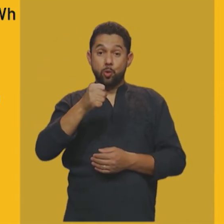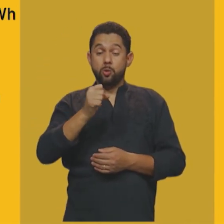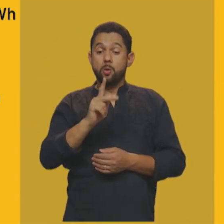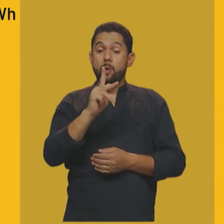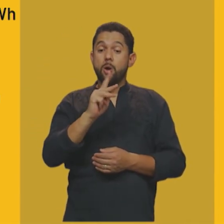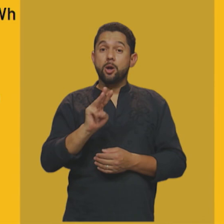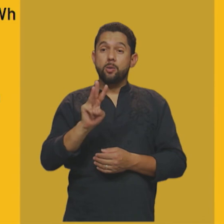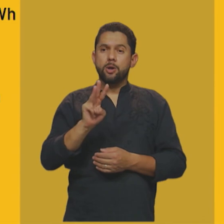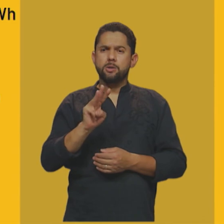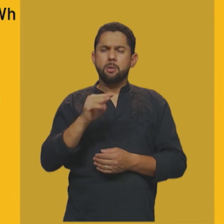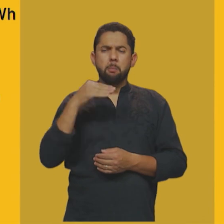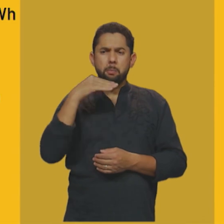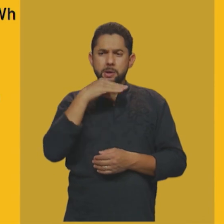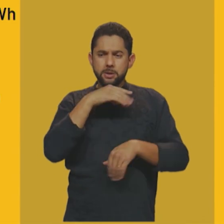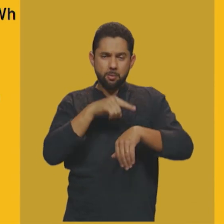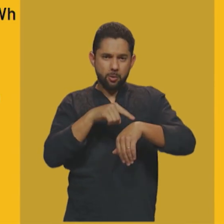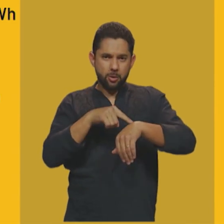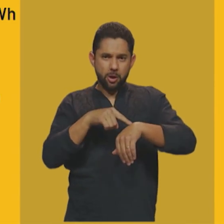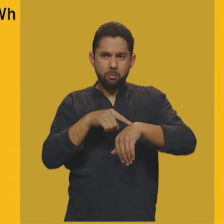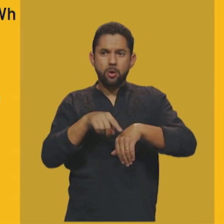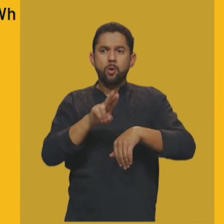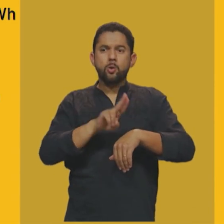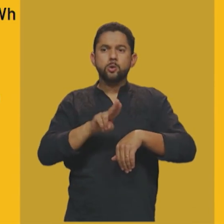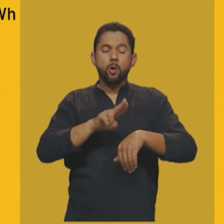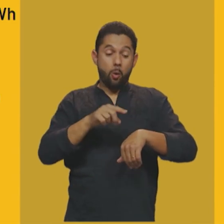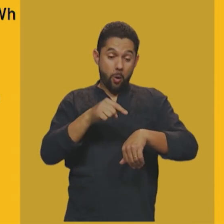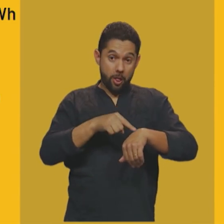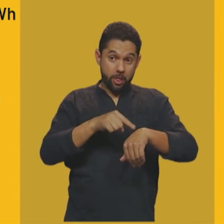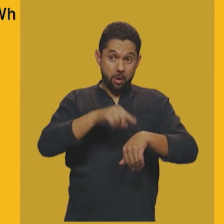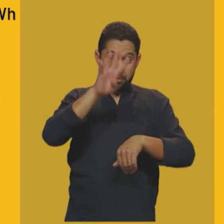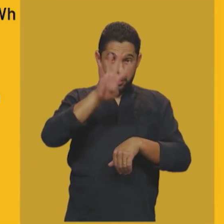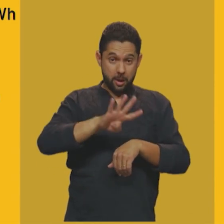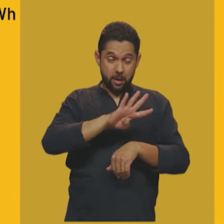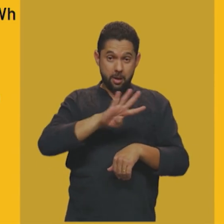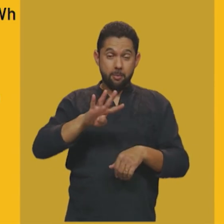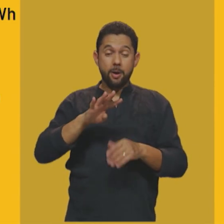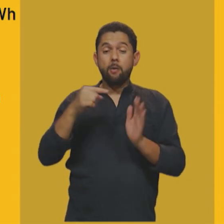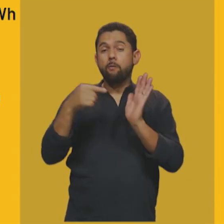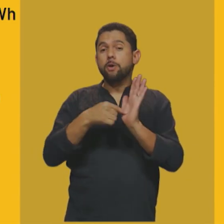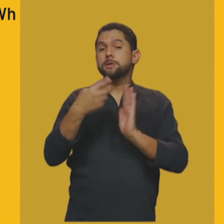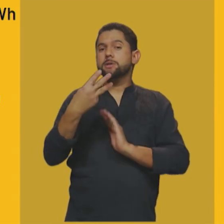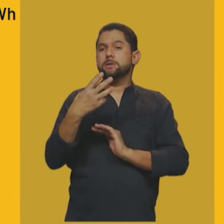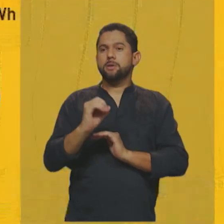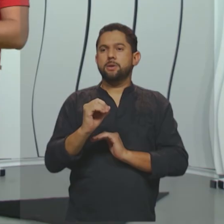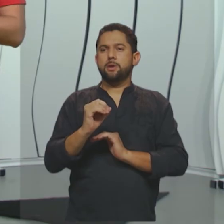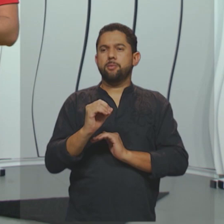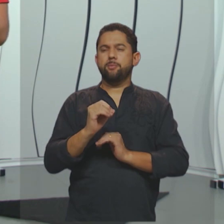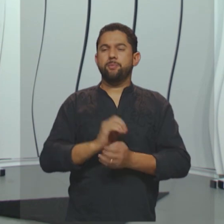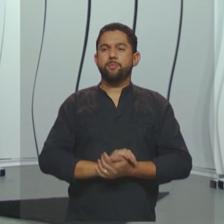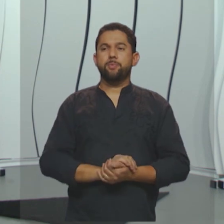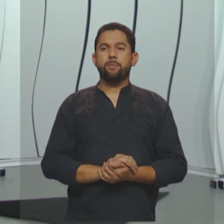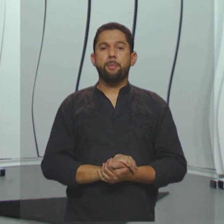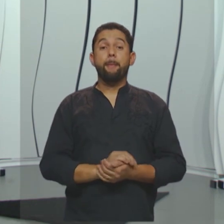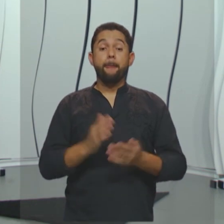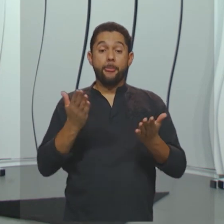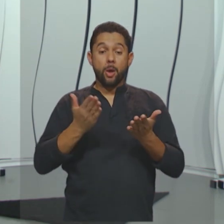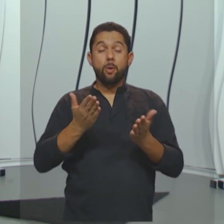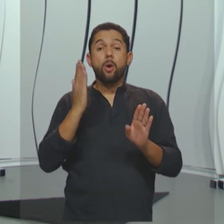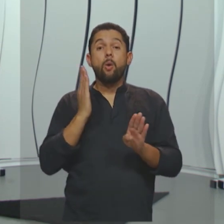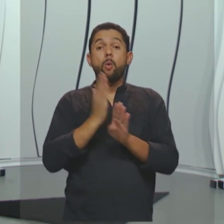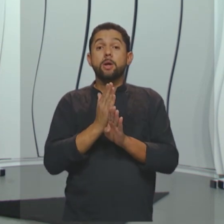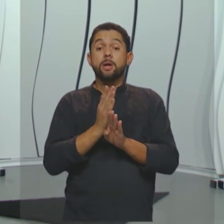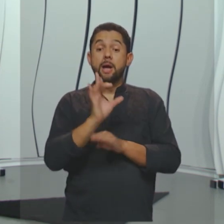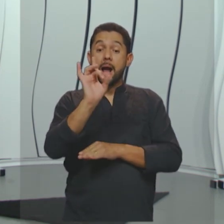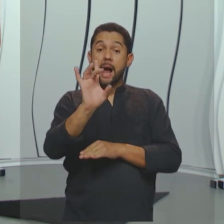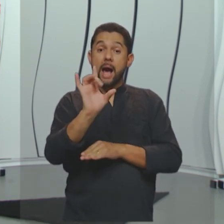18. Notem que esse tempo aqui, eu peguei o tempo da tabela e multipliquei por 30. Bom, achei a energia consumida por